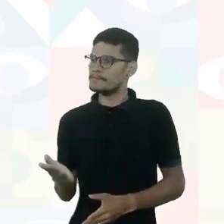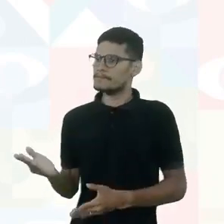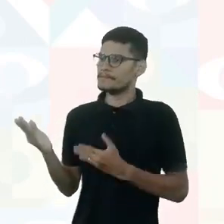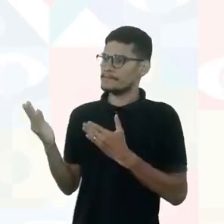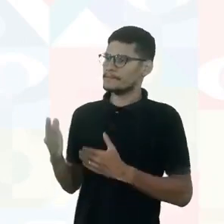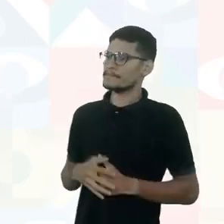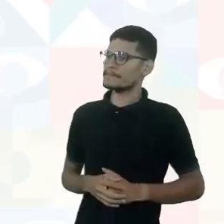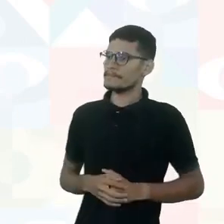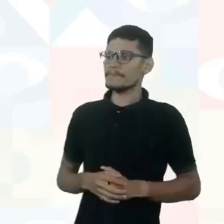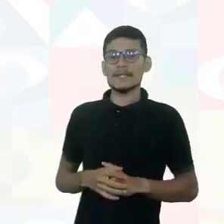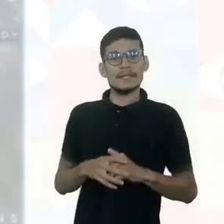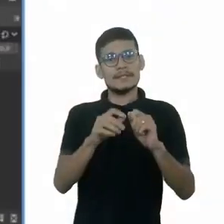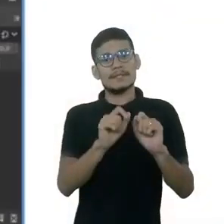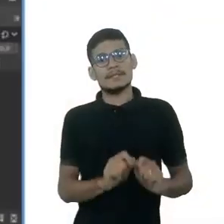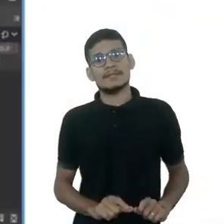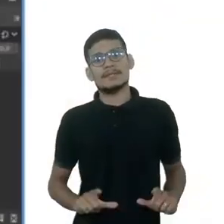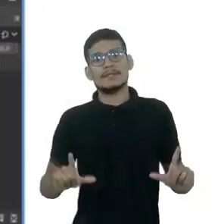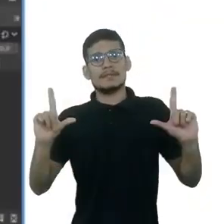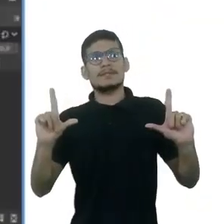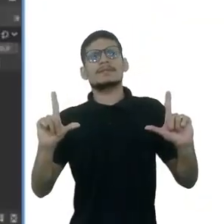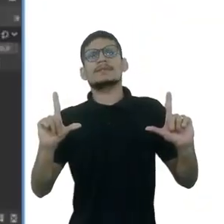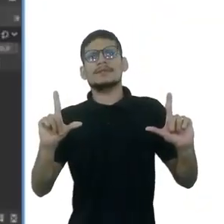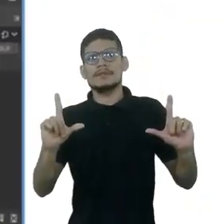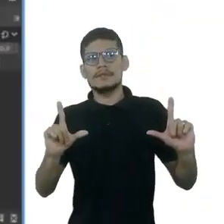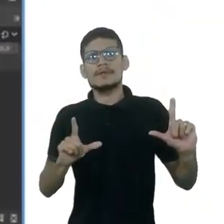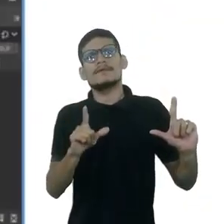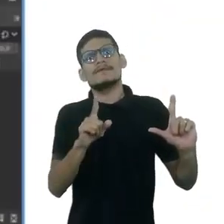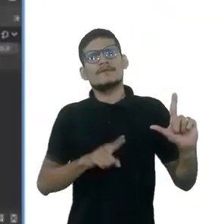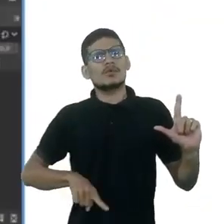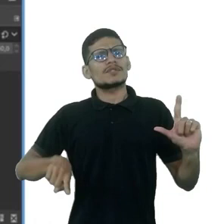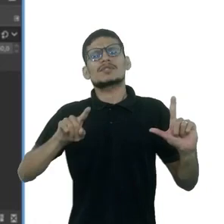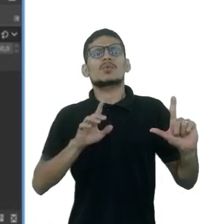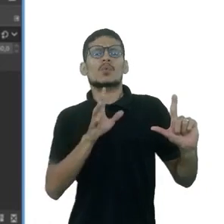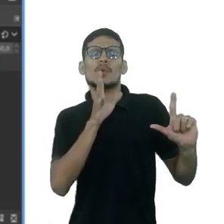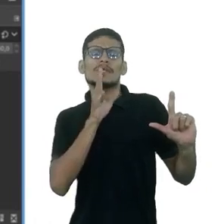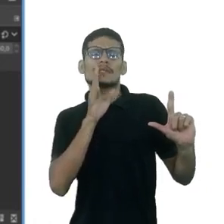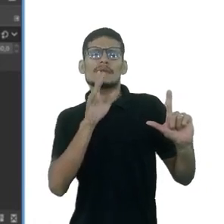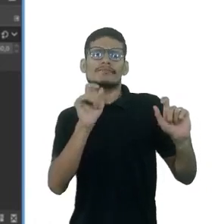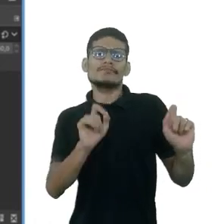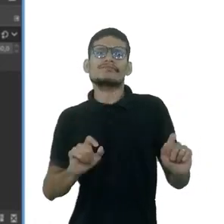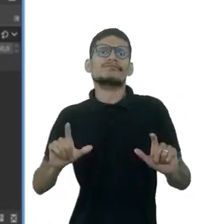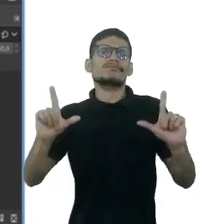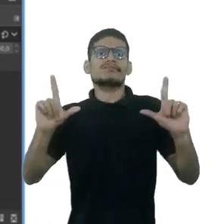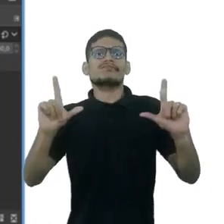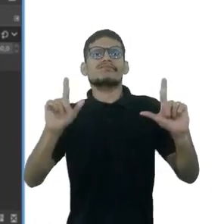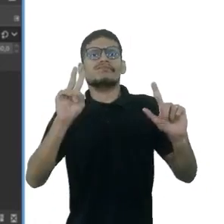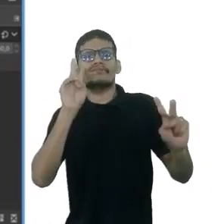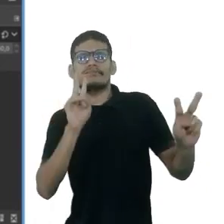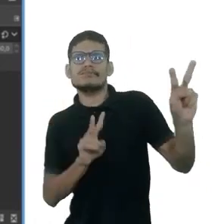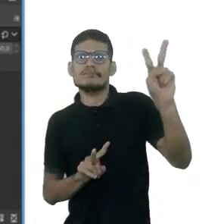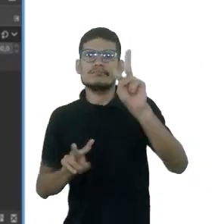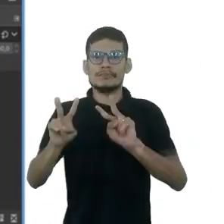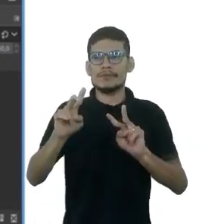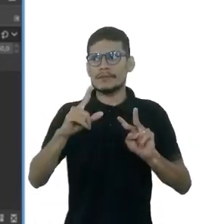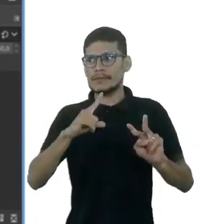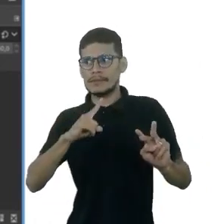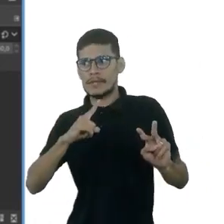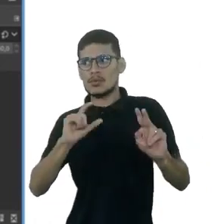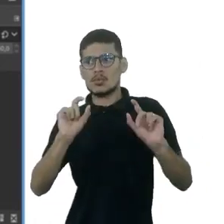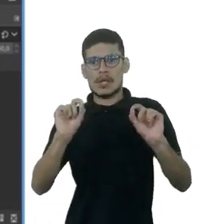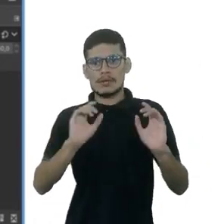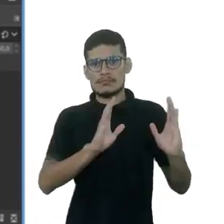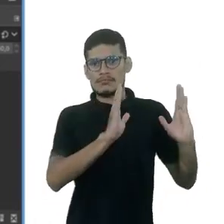E olhando aí na tela, vocês vão conhecer um pouquinho essa interface. Ele está subdividido em